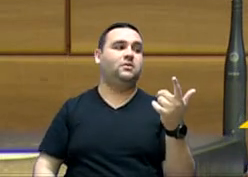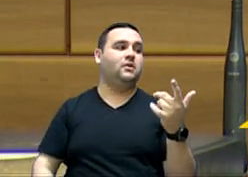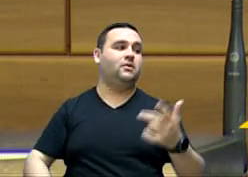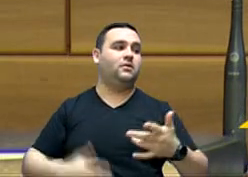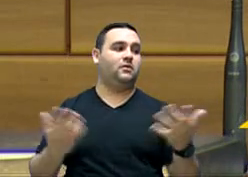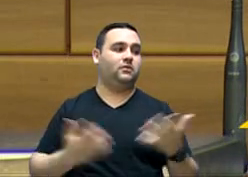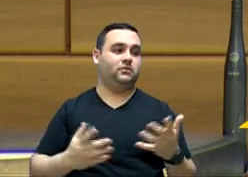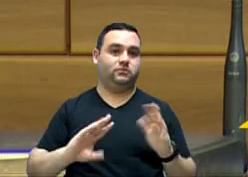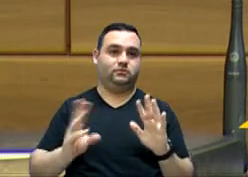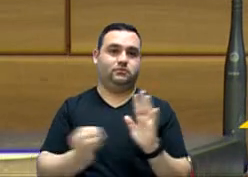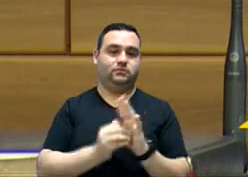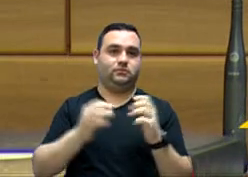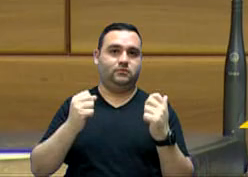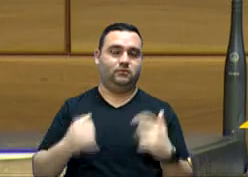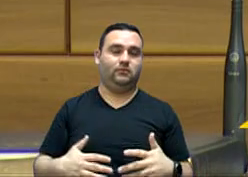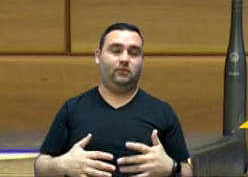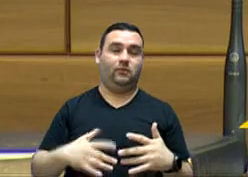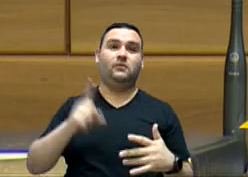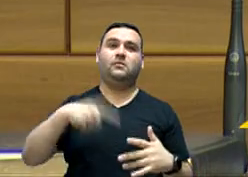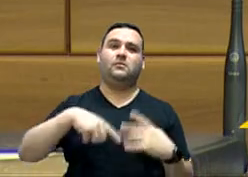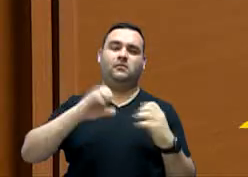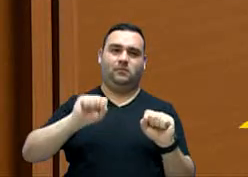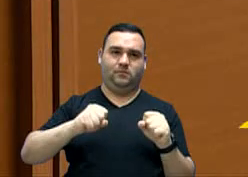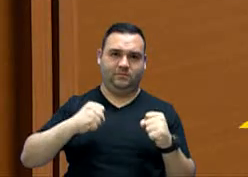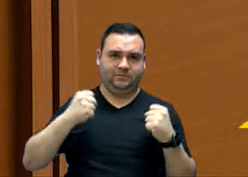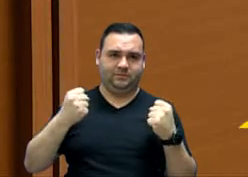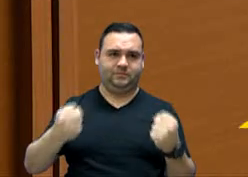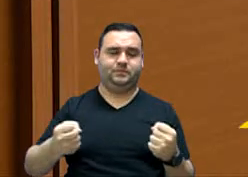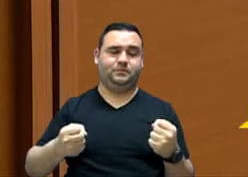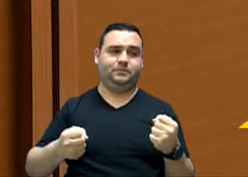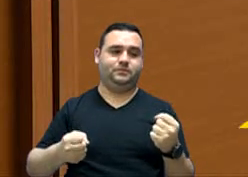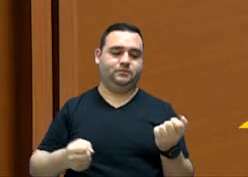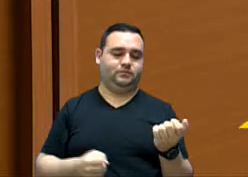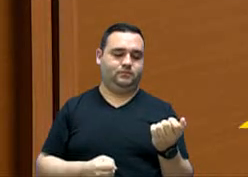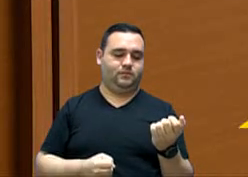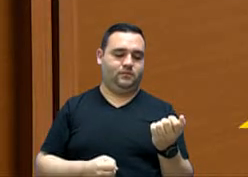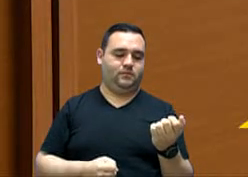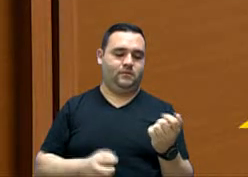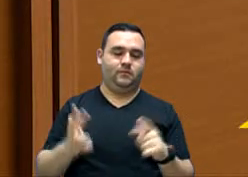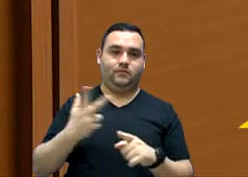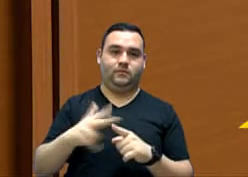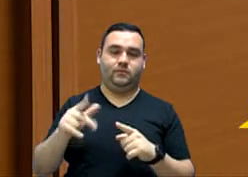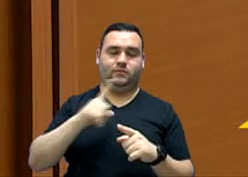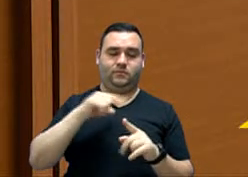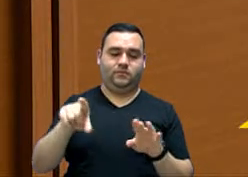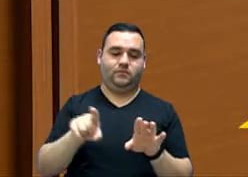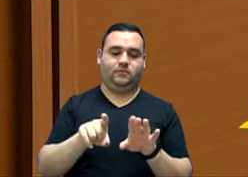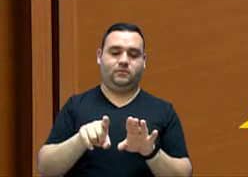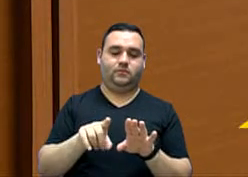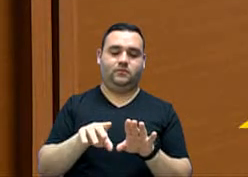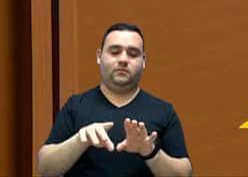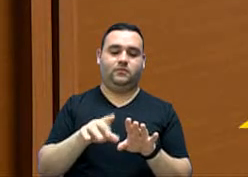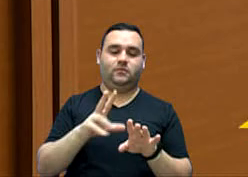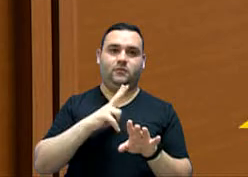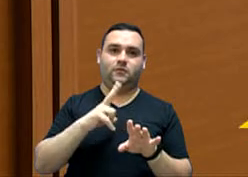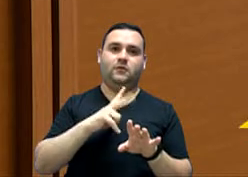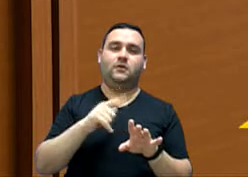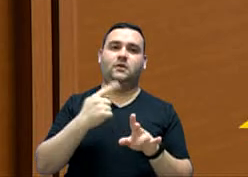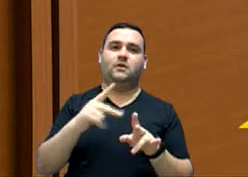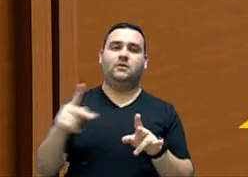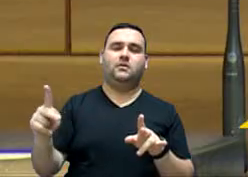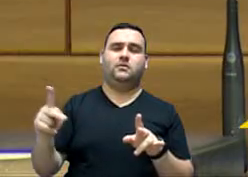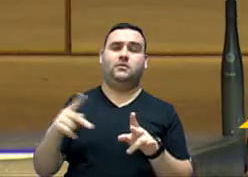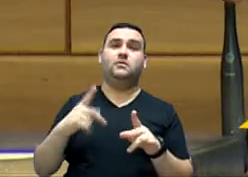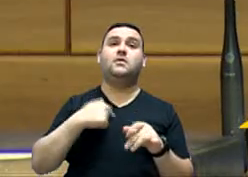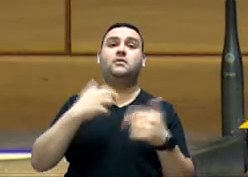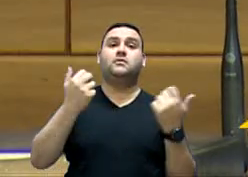fica aqui o registro de que, vereador, foi uma luta, foi uma conquista nesse particular. E parabenizo o